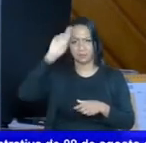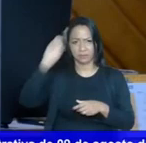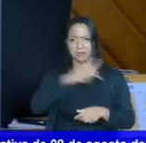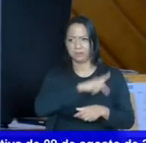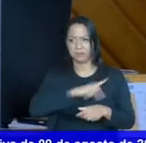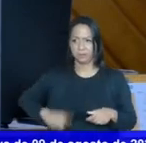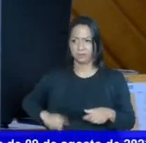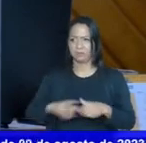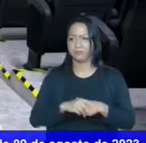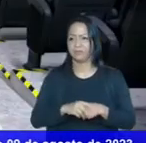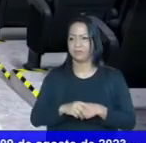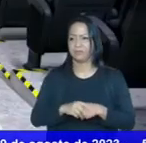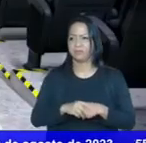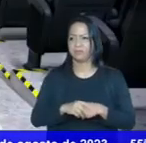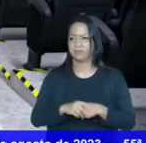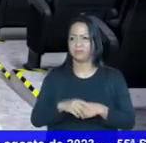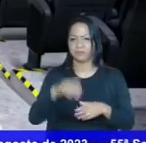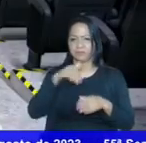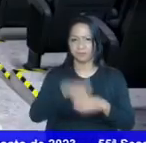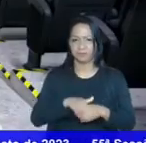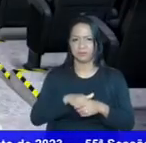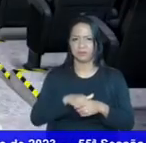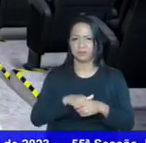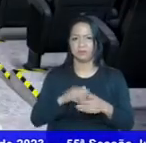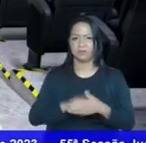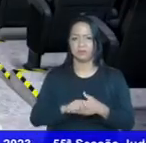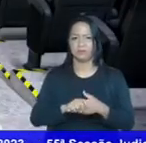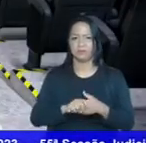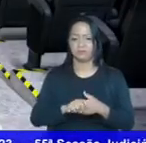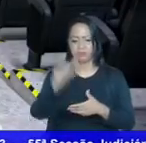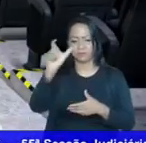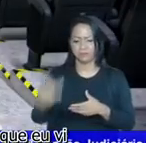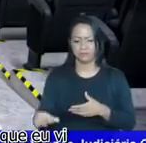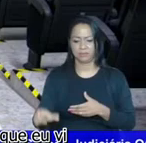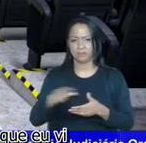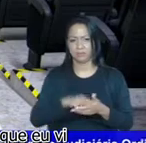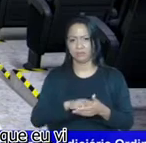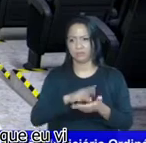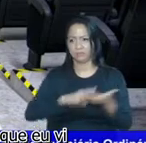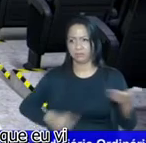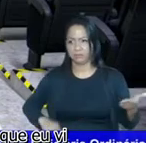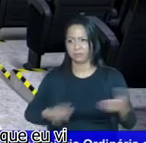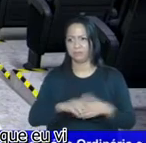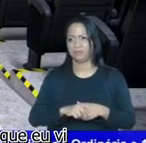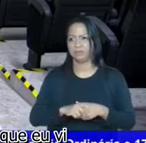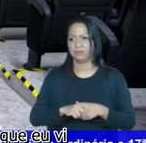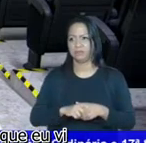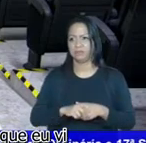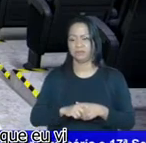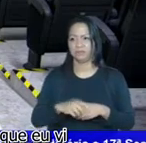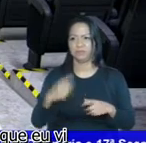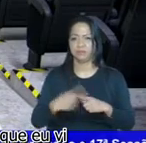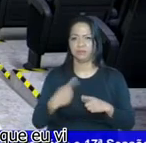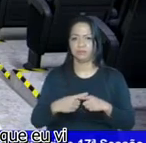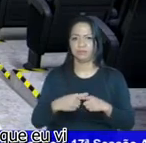presidente, diante do voto do ilustre vogal, veja bem, porque